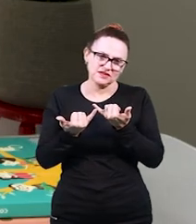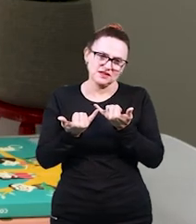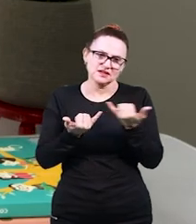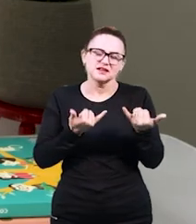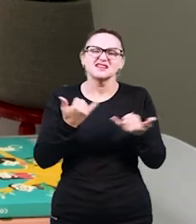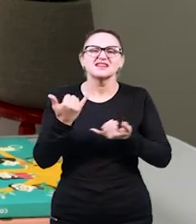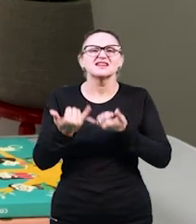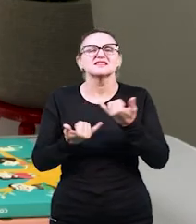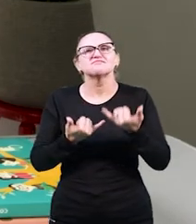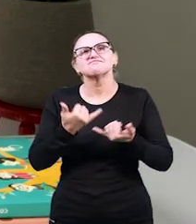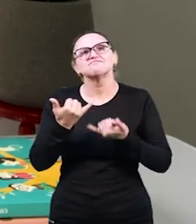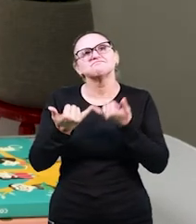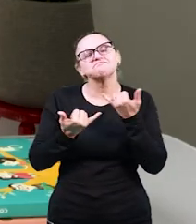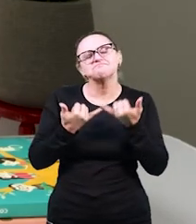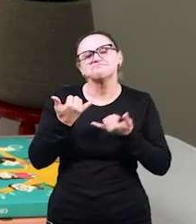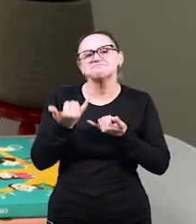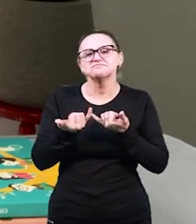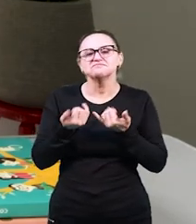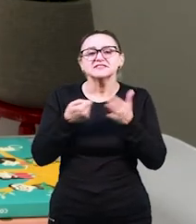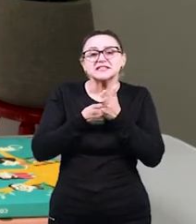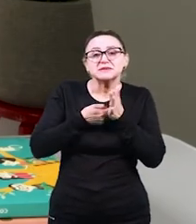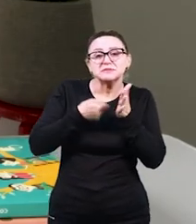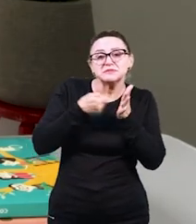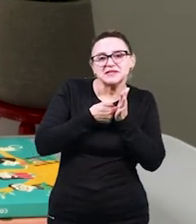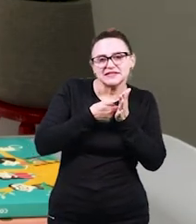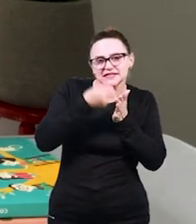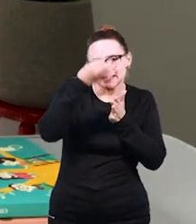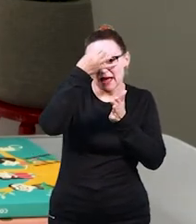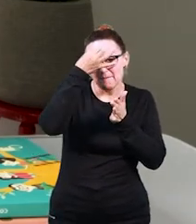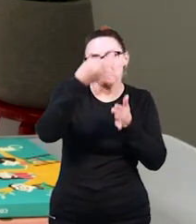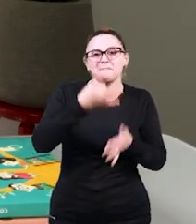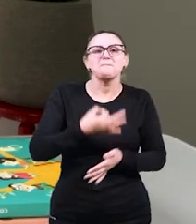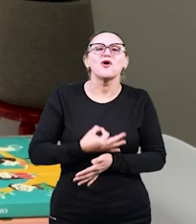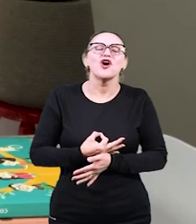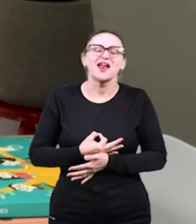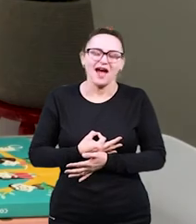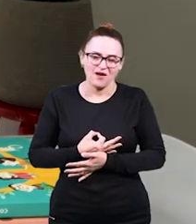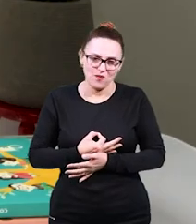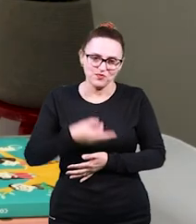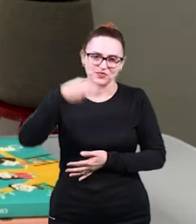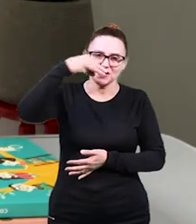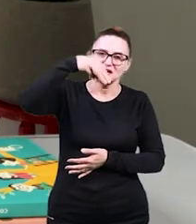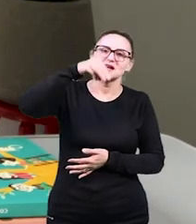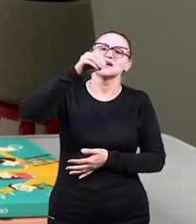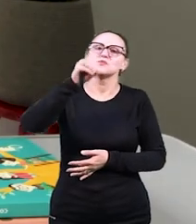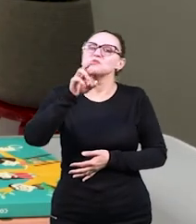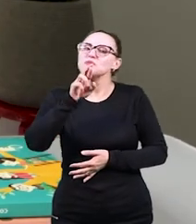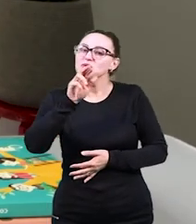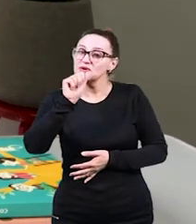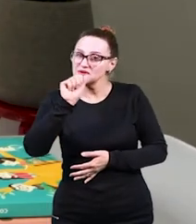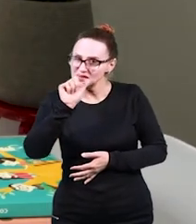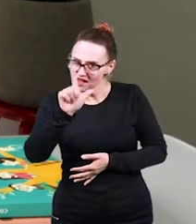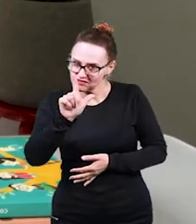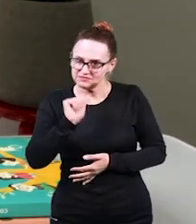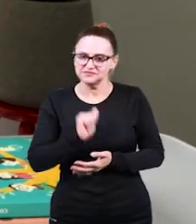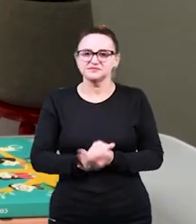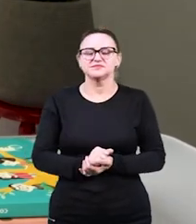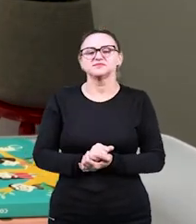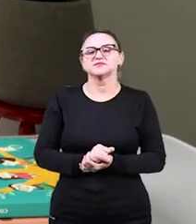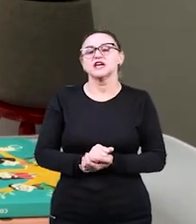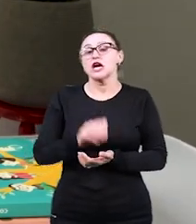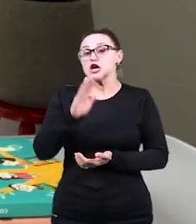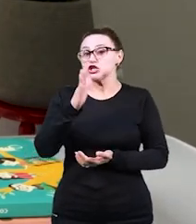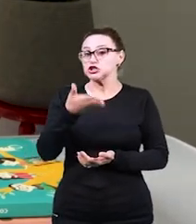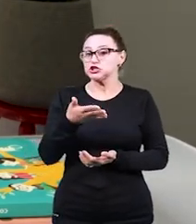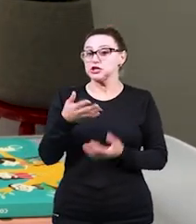nesse limite, nessa fronteira, né? Entre aquilo que é moral e aquilo que é imoral, aquilo que é permitido ou não para a criança. E